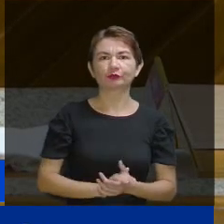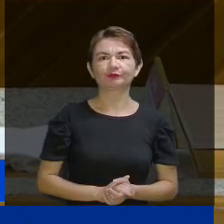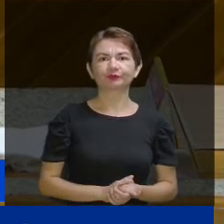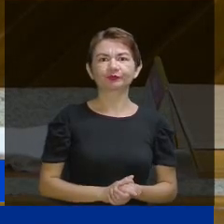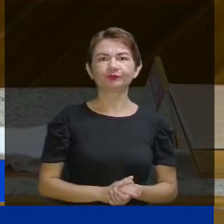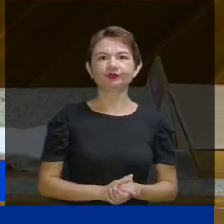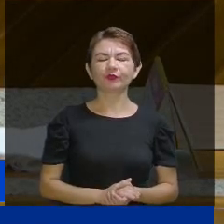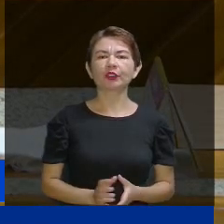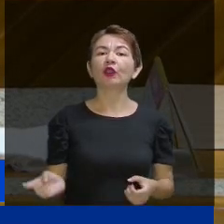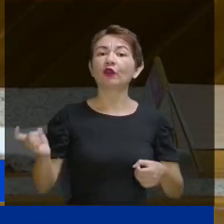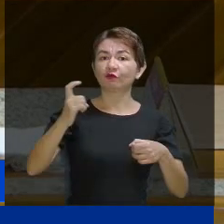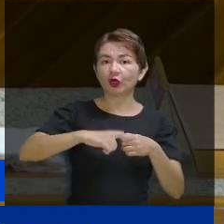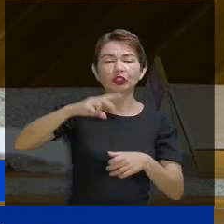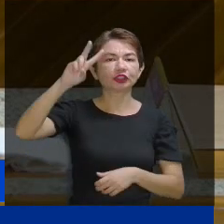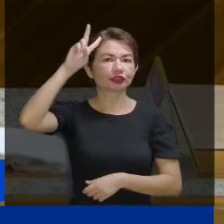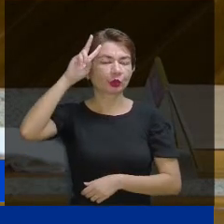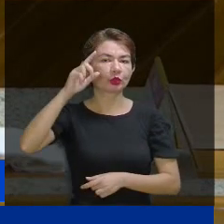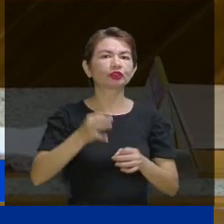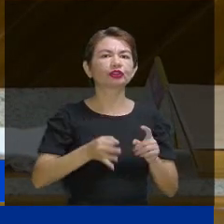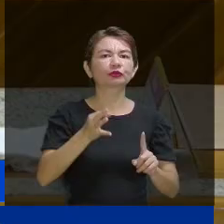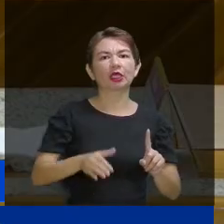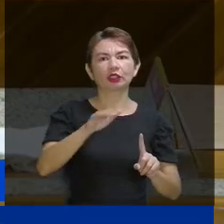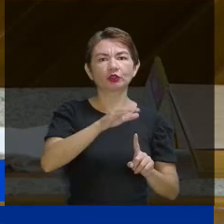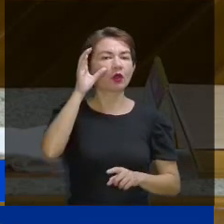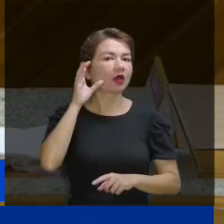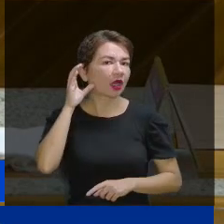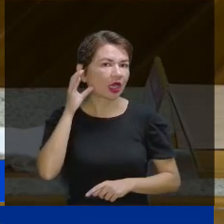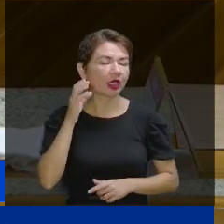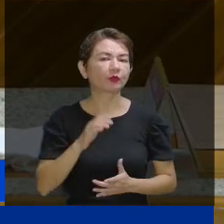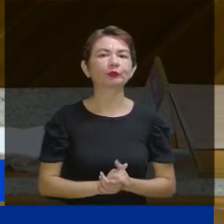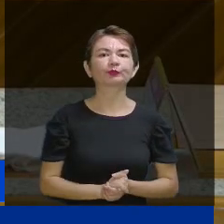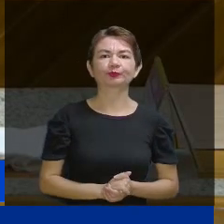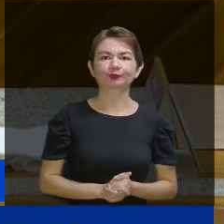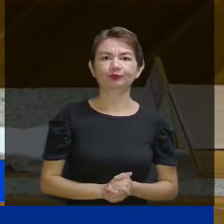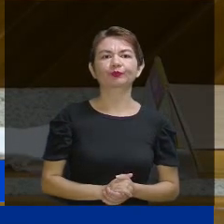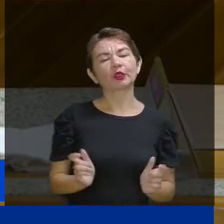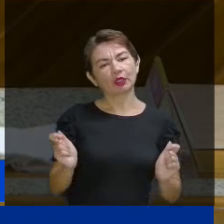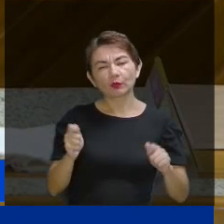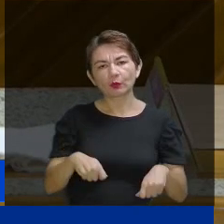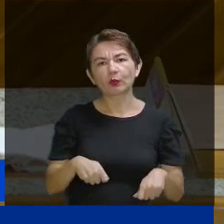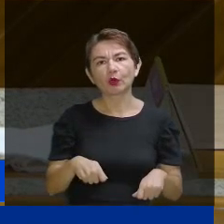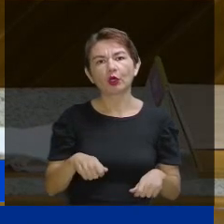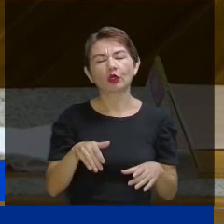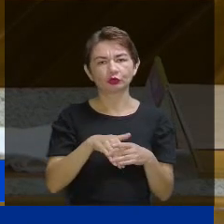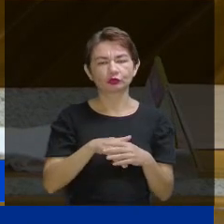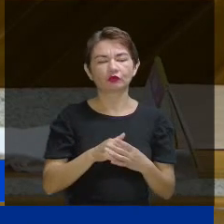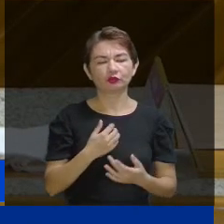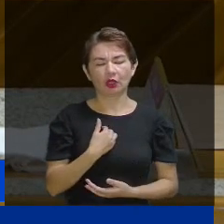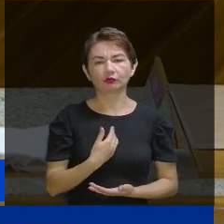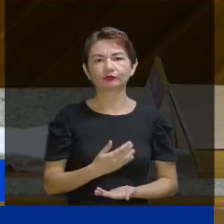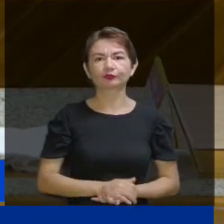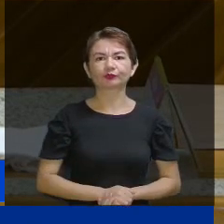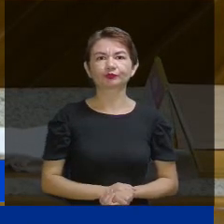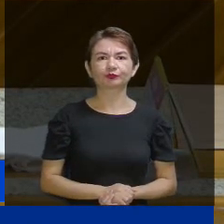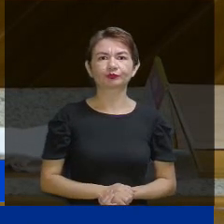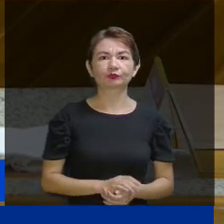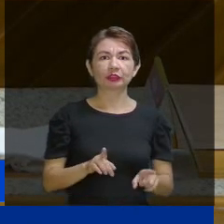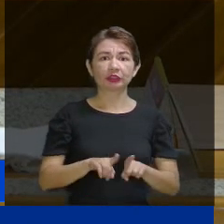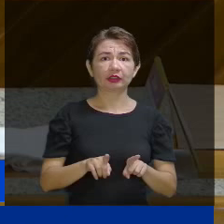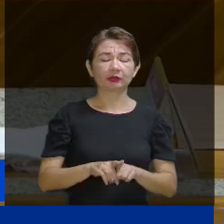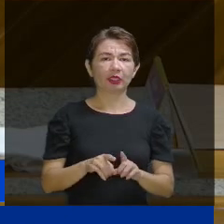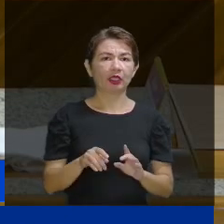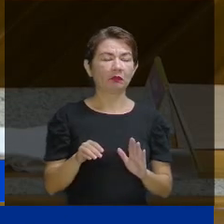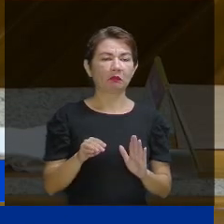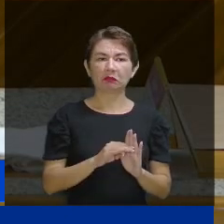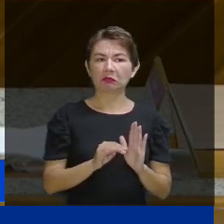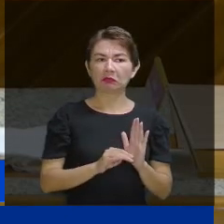voltando o desembargador Carmo na segunda, já poderemos naturalmente retornar às manifestações. Eu, então, não havendo